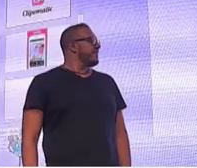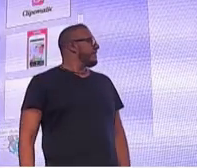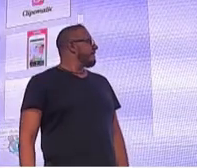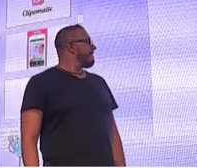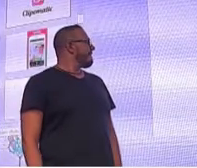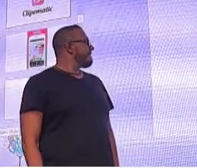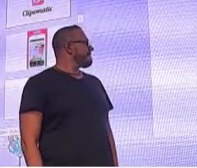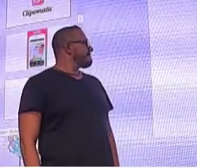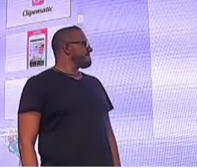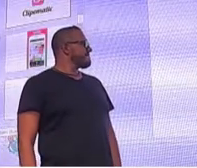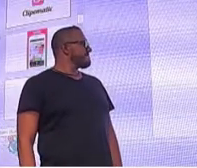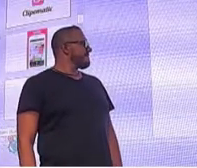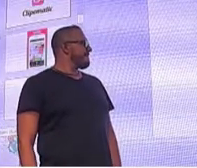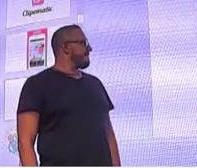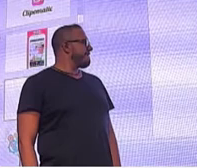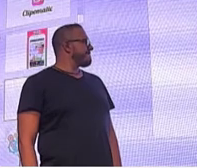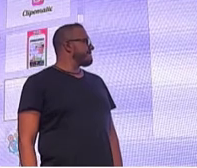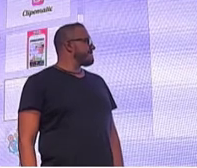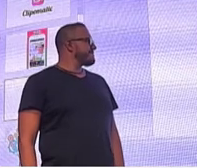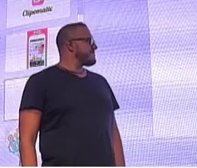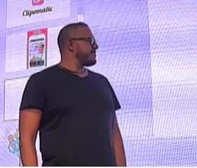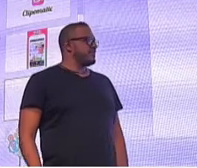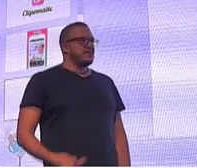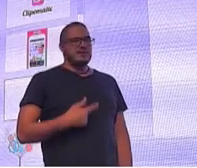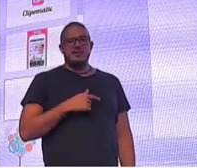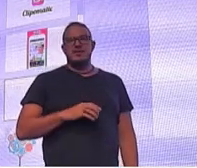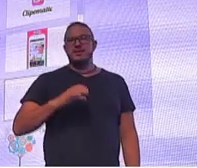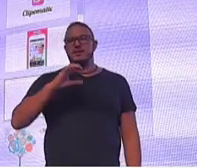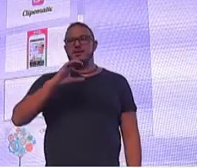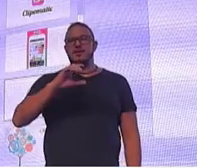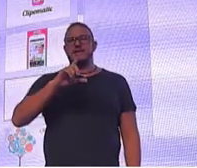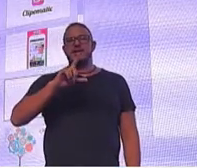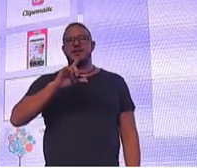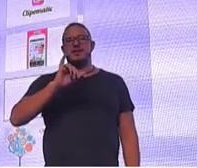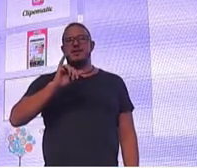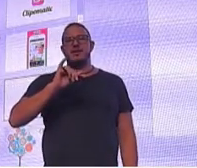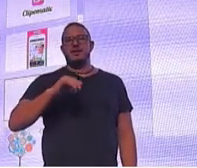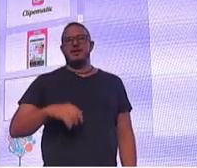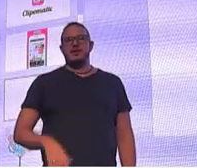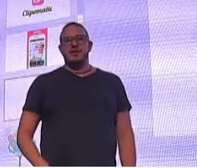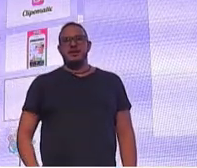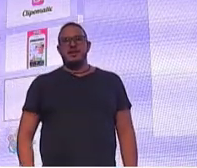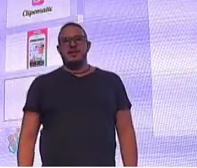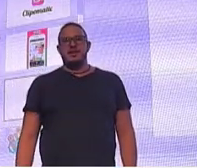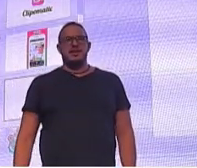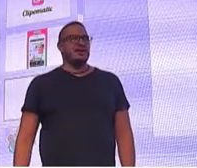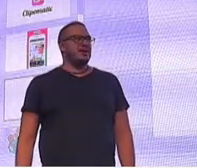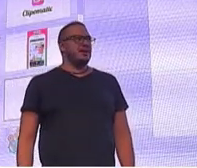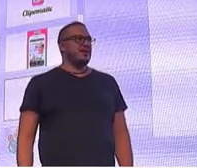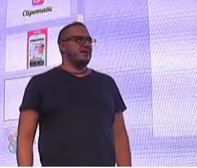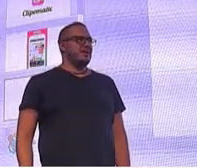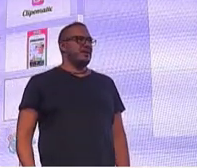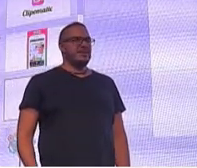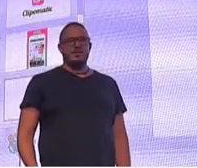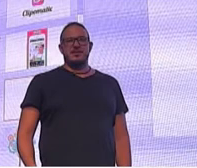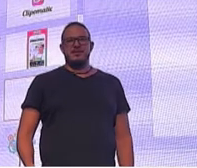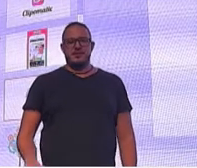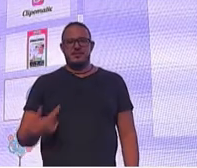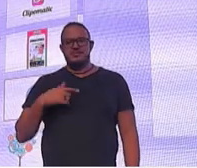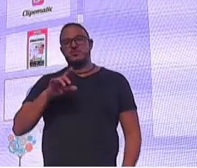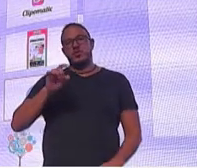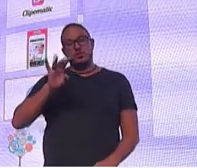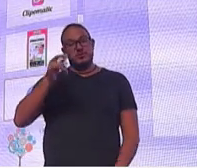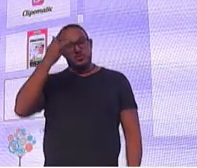E o Clips, com P mudo, que é só para quem tem iPhone X para cima, né? Aquele do ano retrasado para cima,